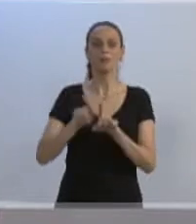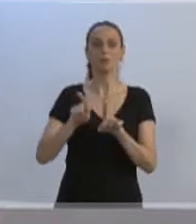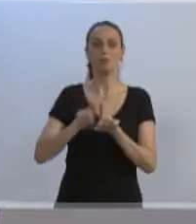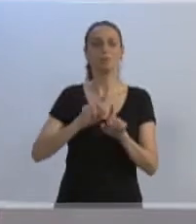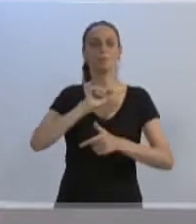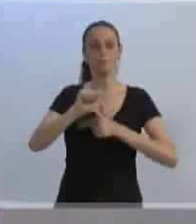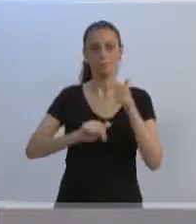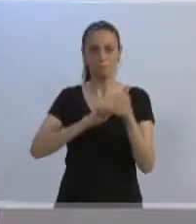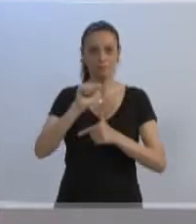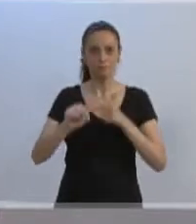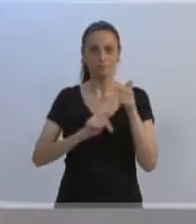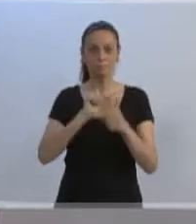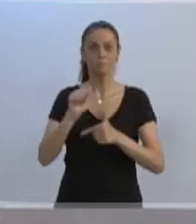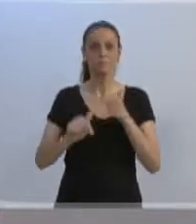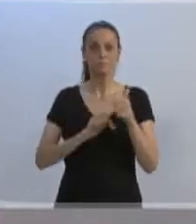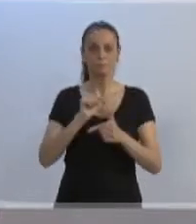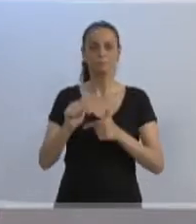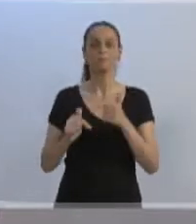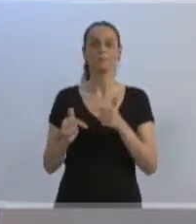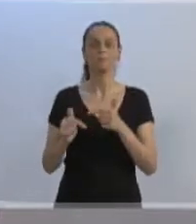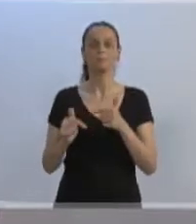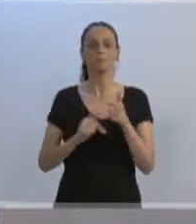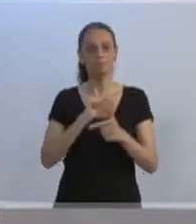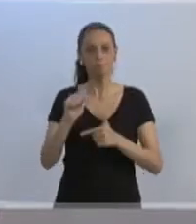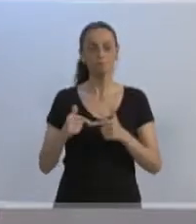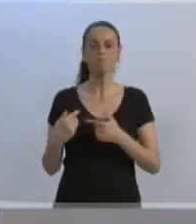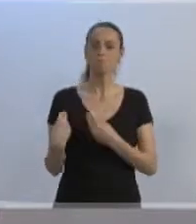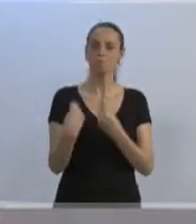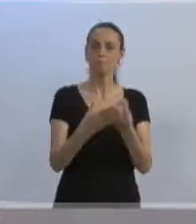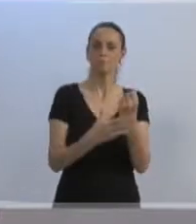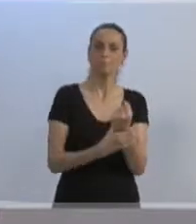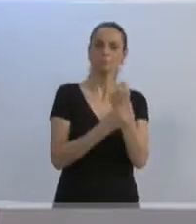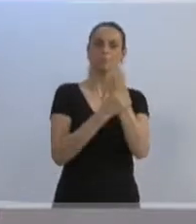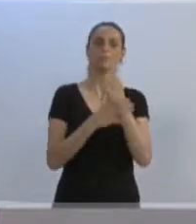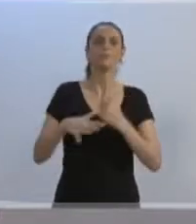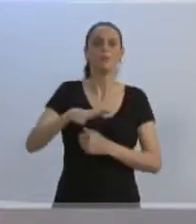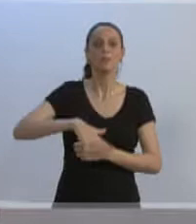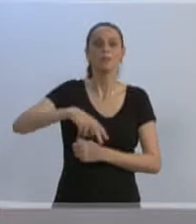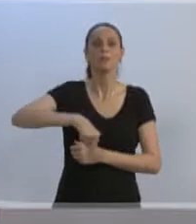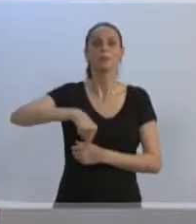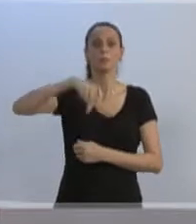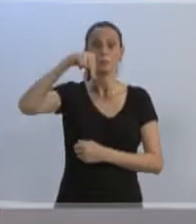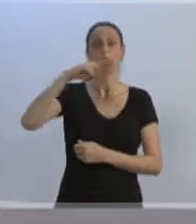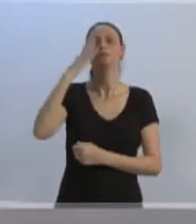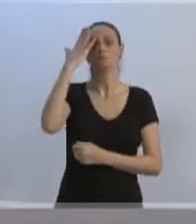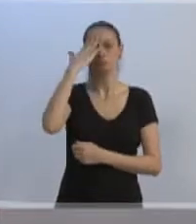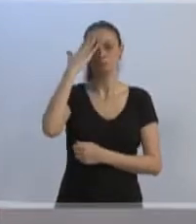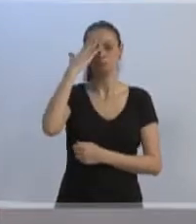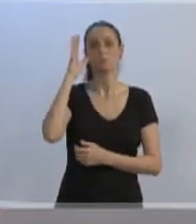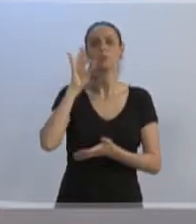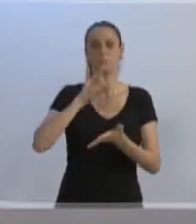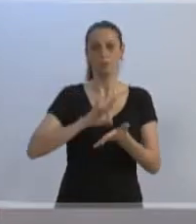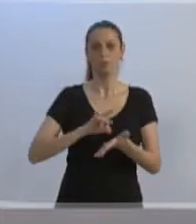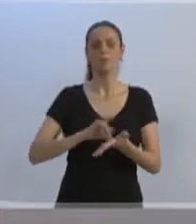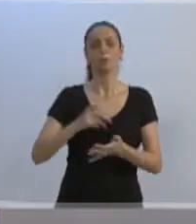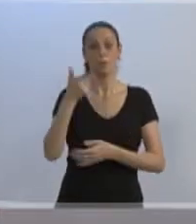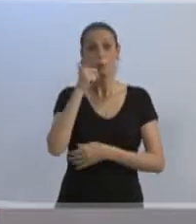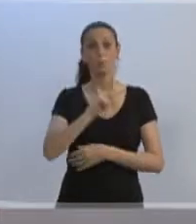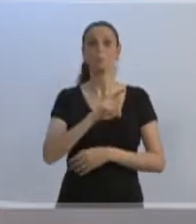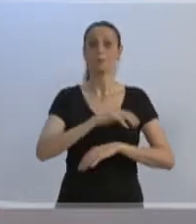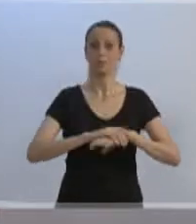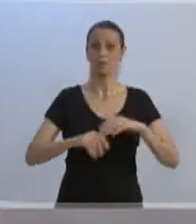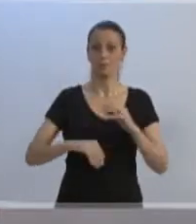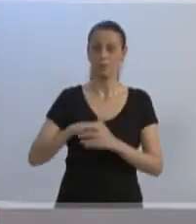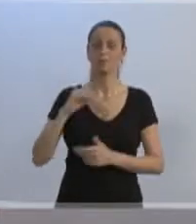que vai dar um pouco mais de segurança à região norte eu sei que para que isto aconteça é um